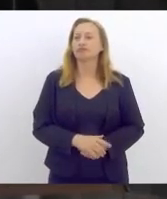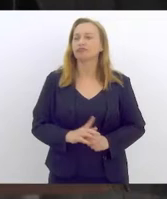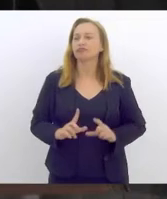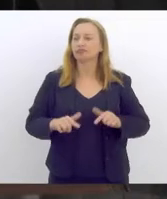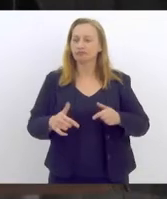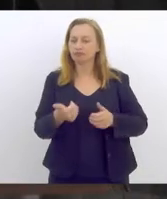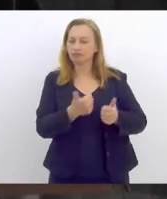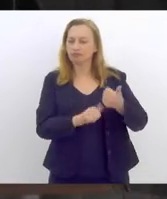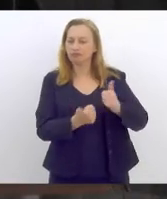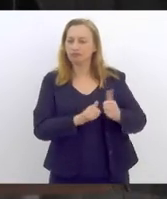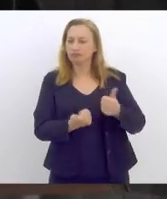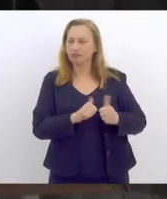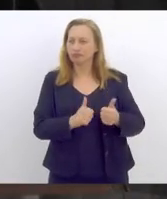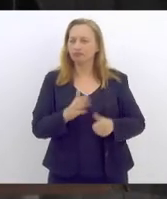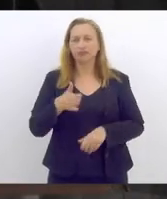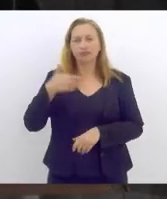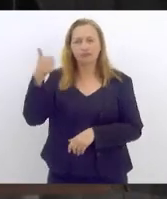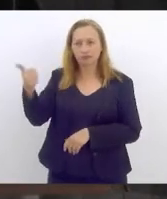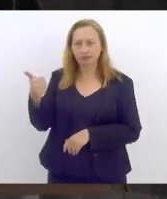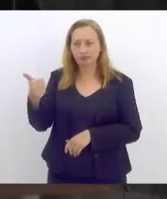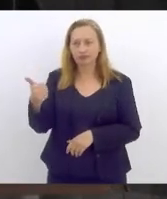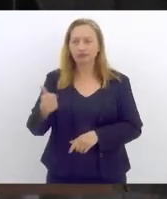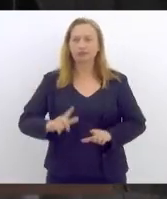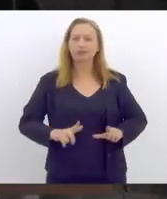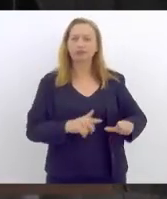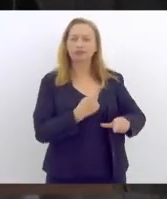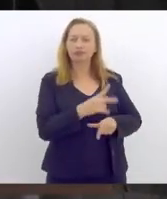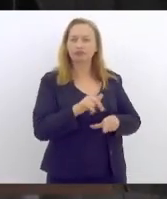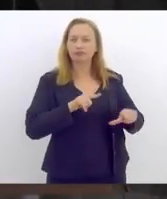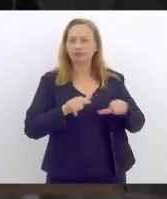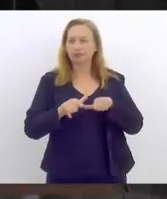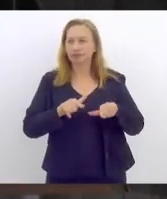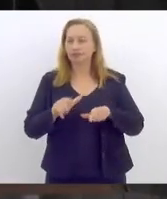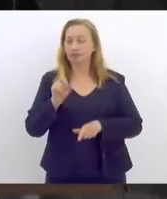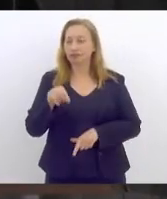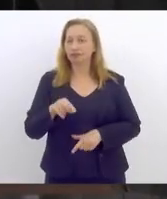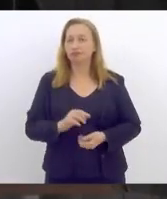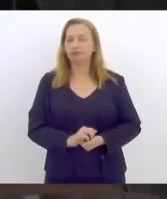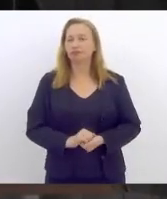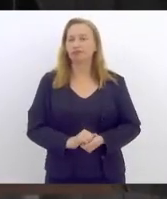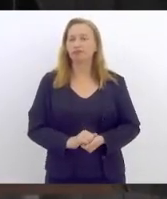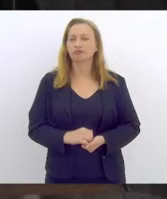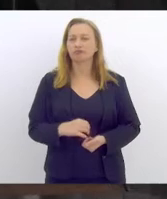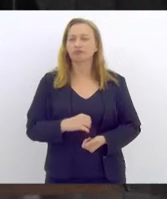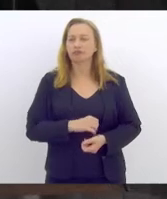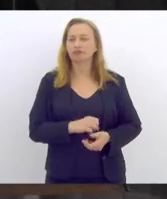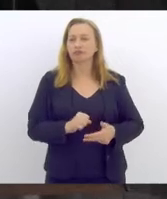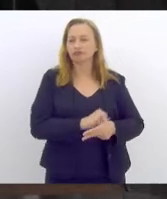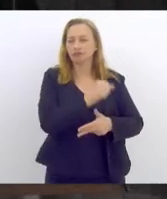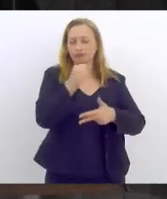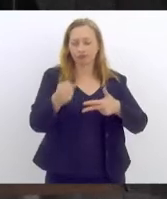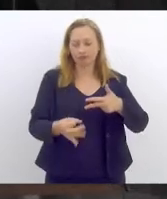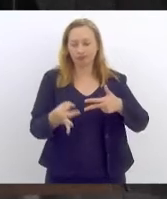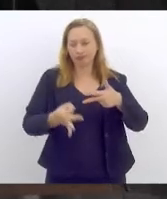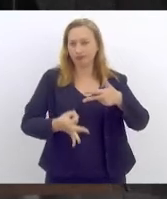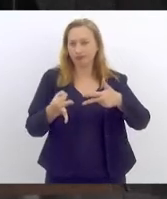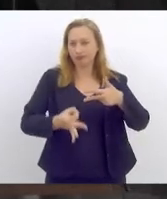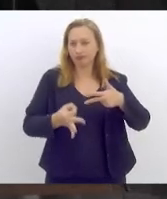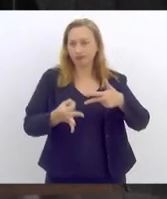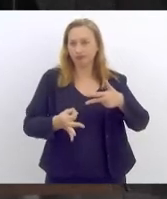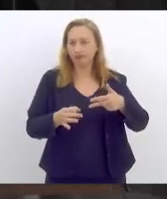de avaliar a sua as suas atuações é no caso do Poder Judiciário avaliando